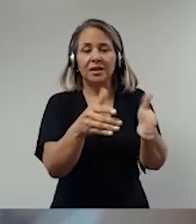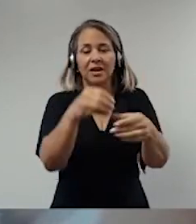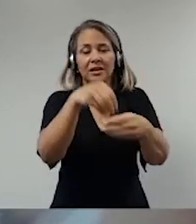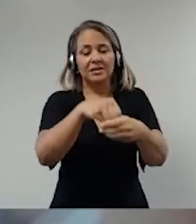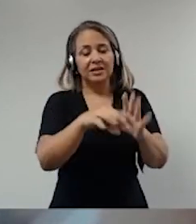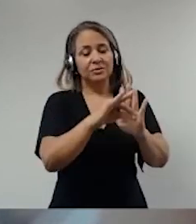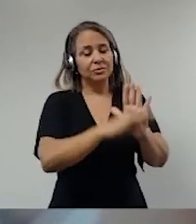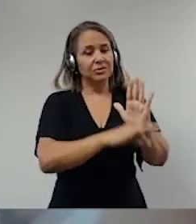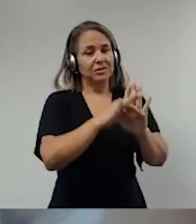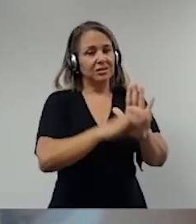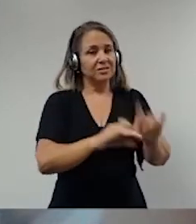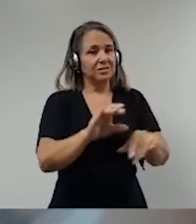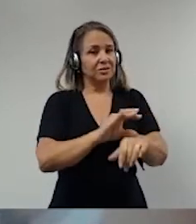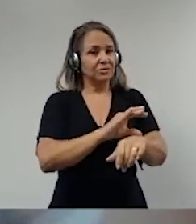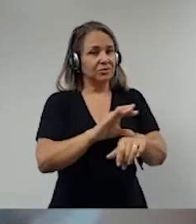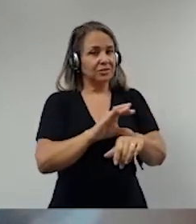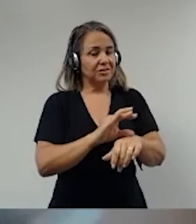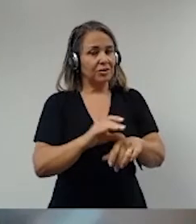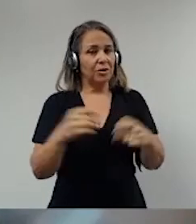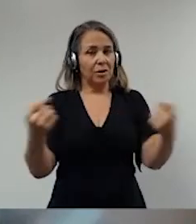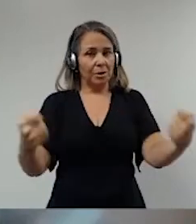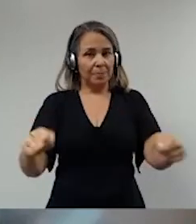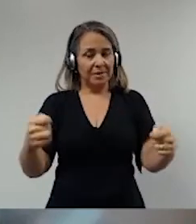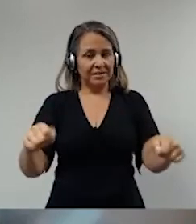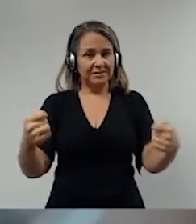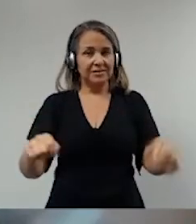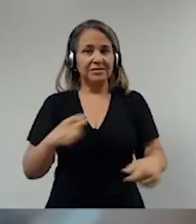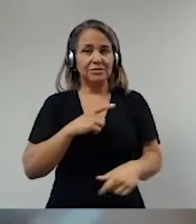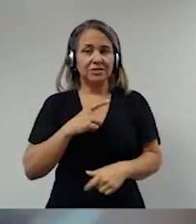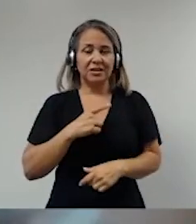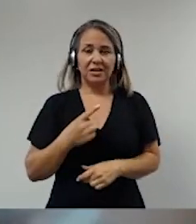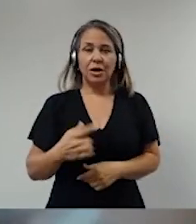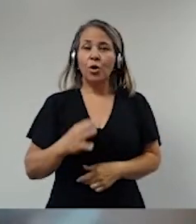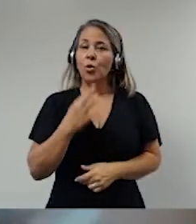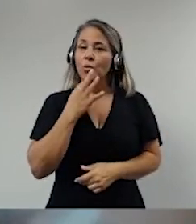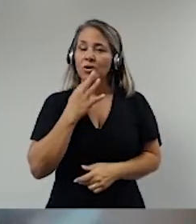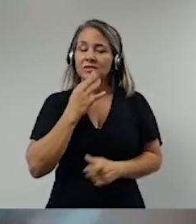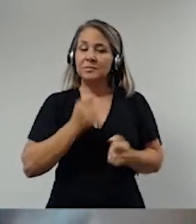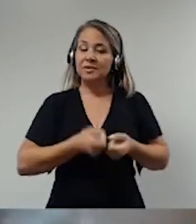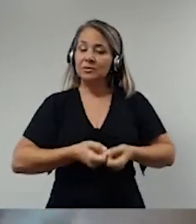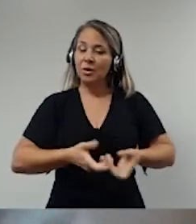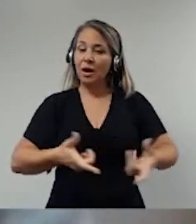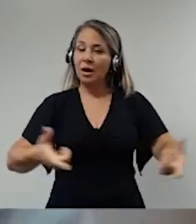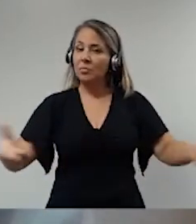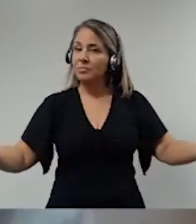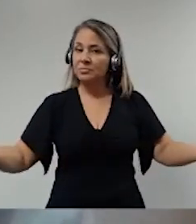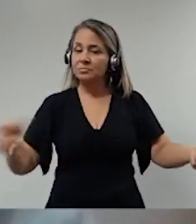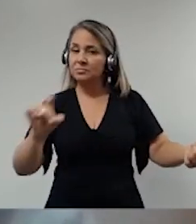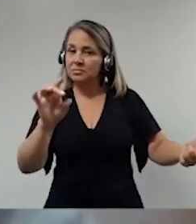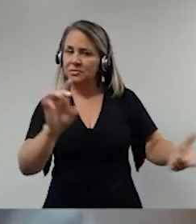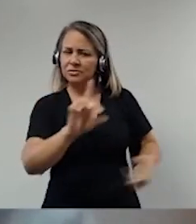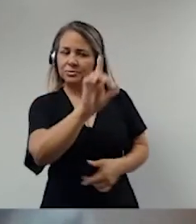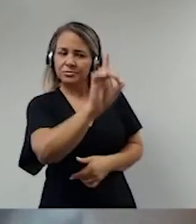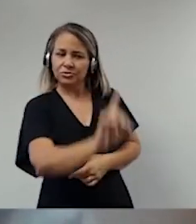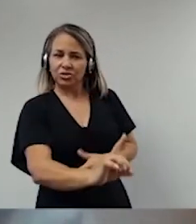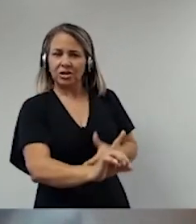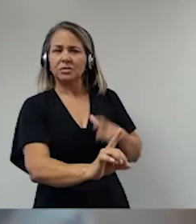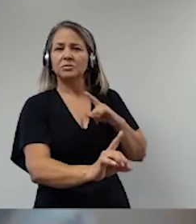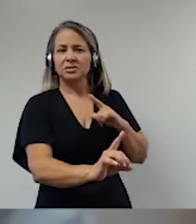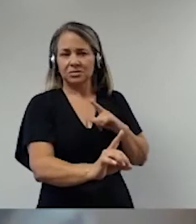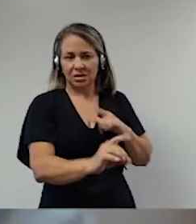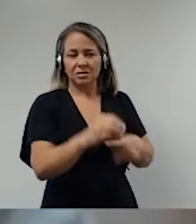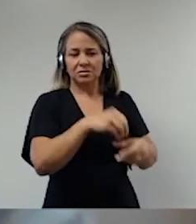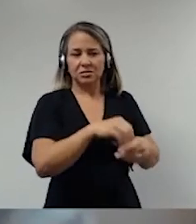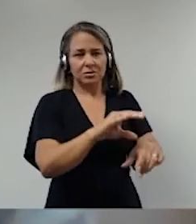texto constitucional, precisam ter um conhecimento amplo, não apenas dos direitos que estão elencados